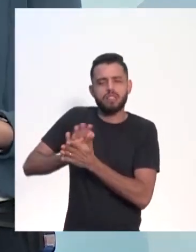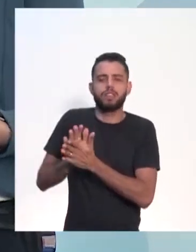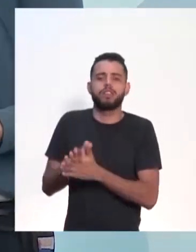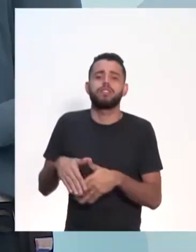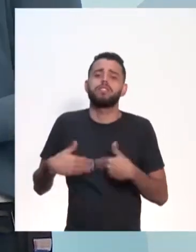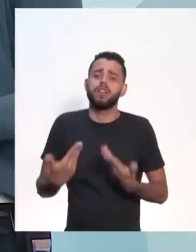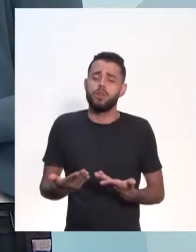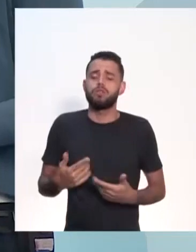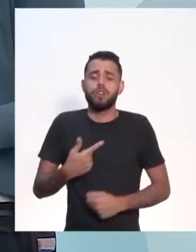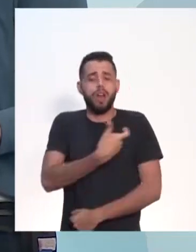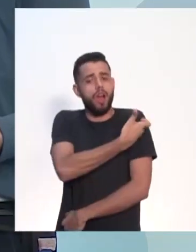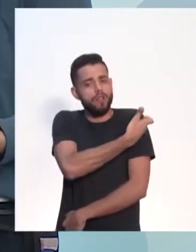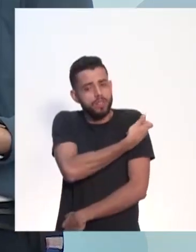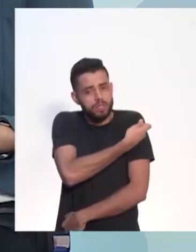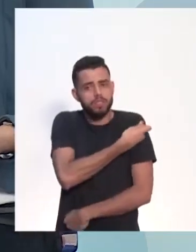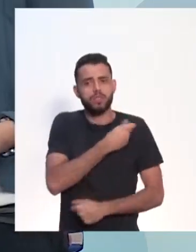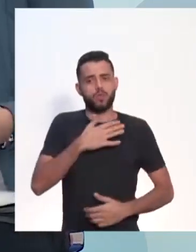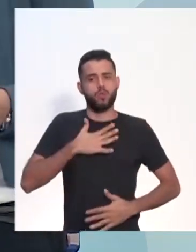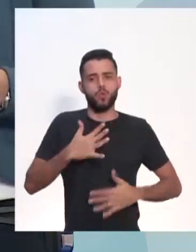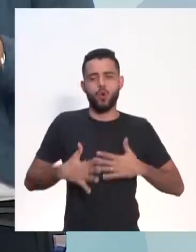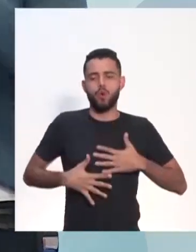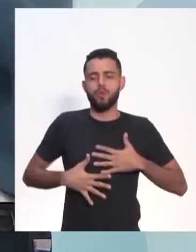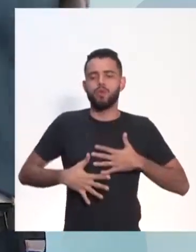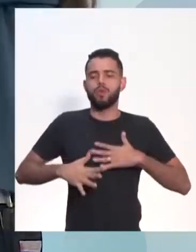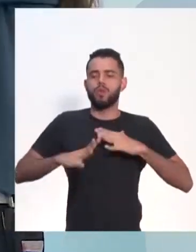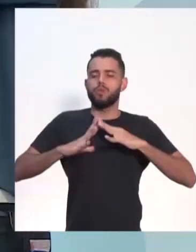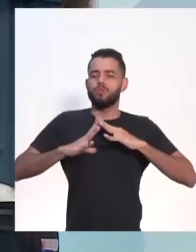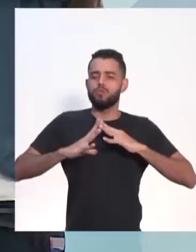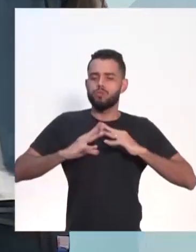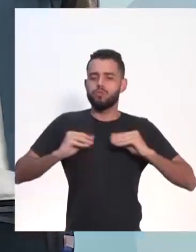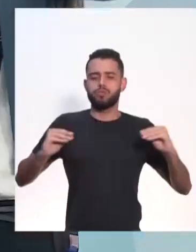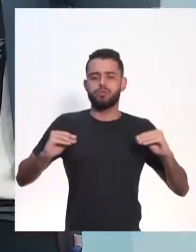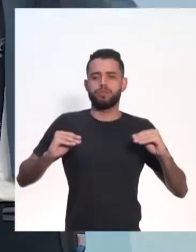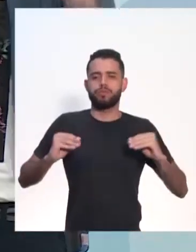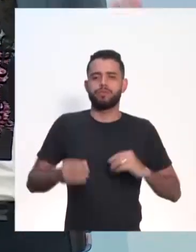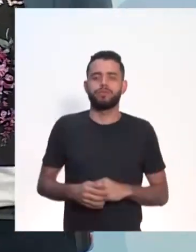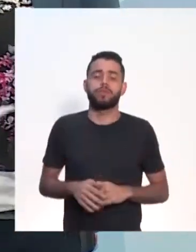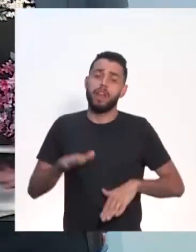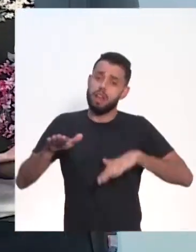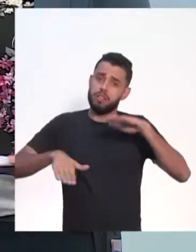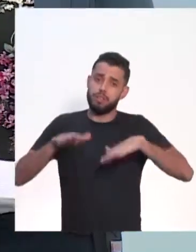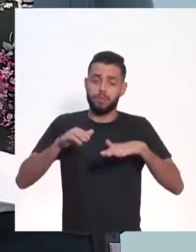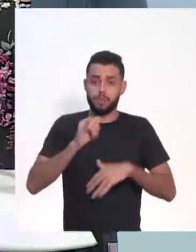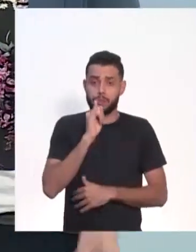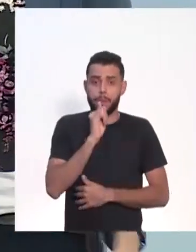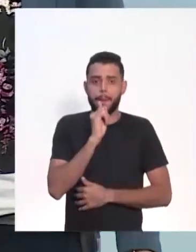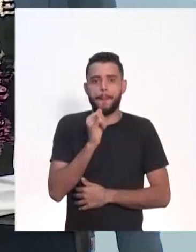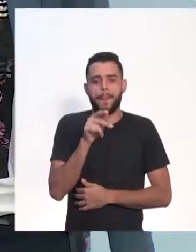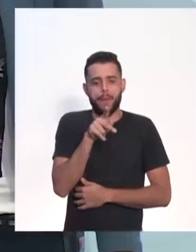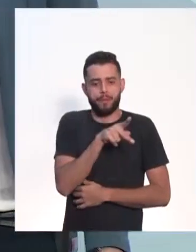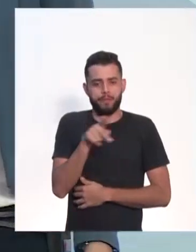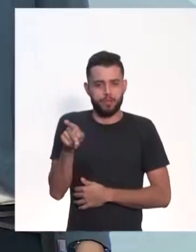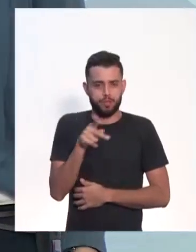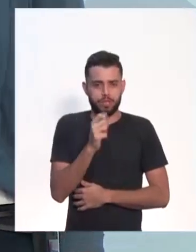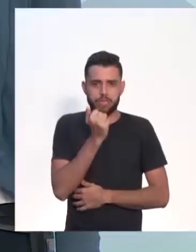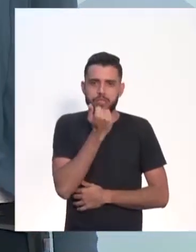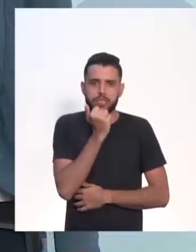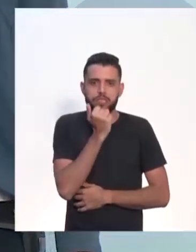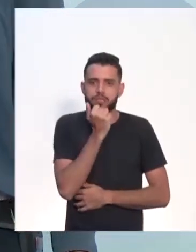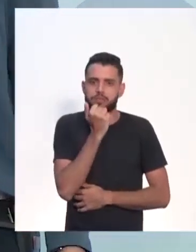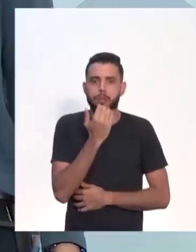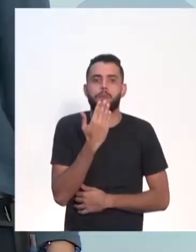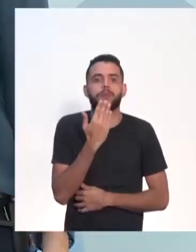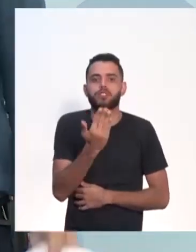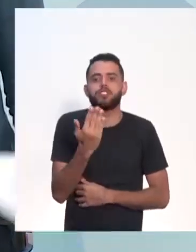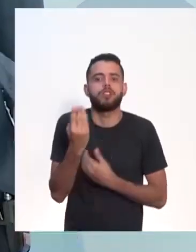nosso corpo a atingir uma imunidade. Pode ser que a professora de ciências não peça para vocês um desenho sobre como